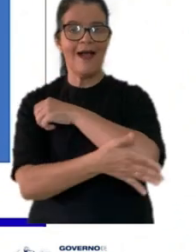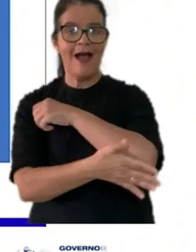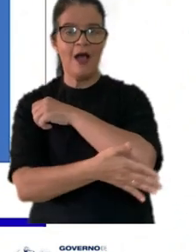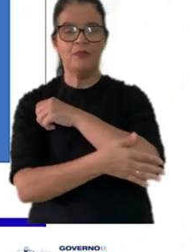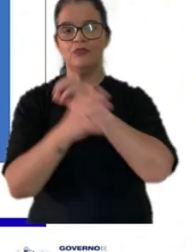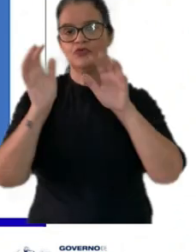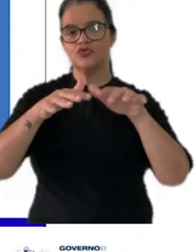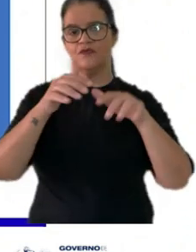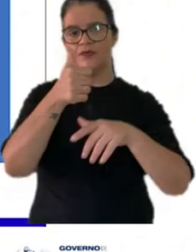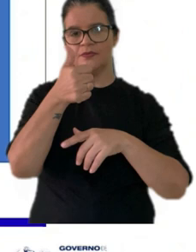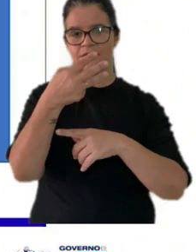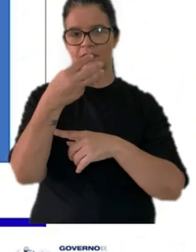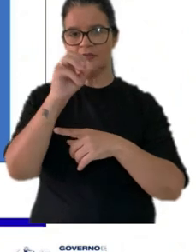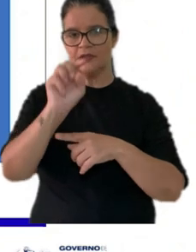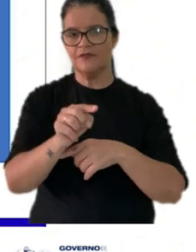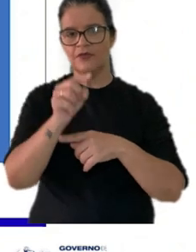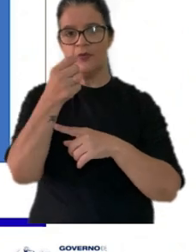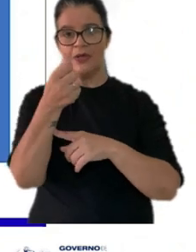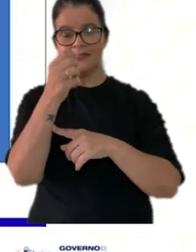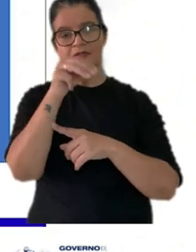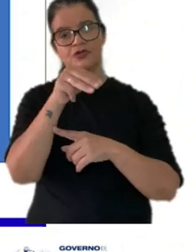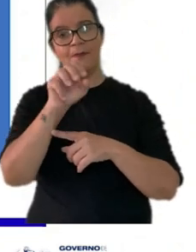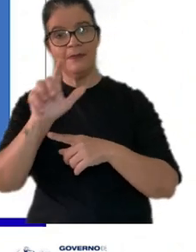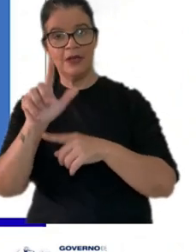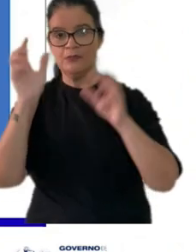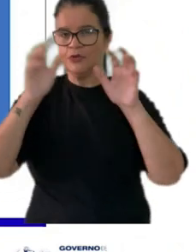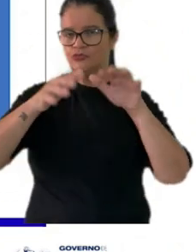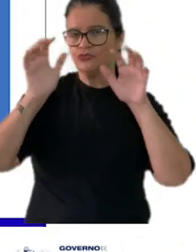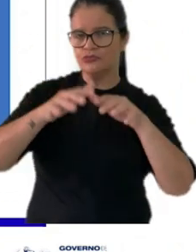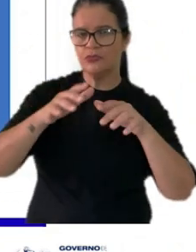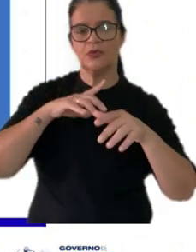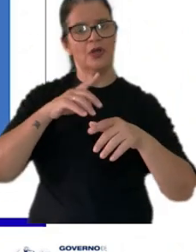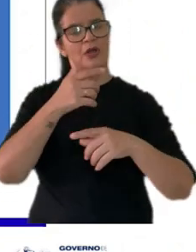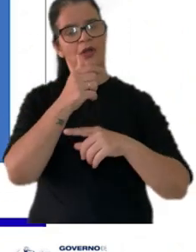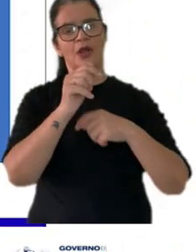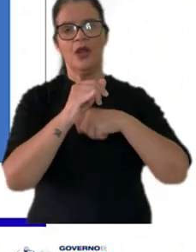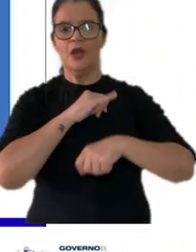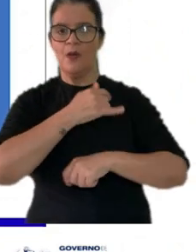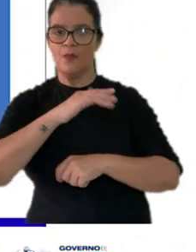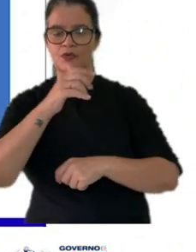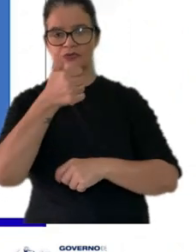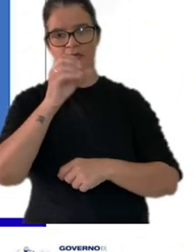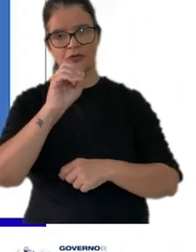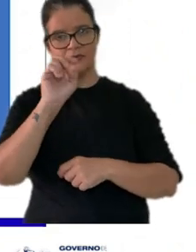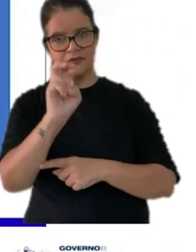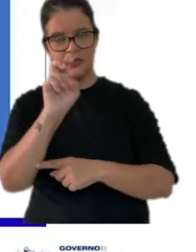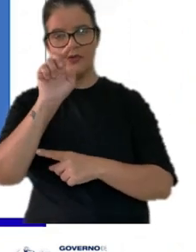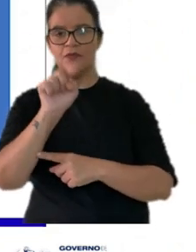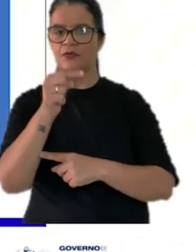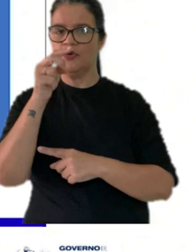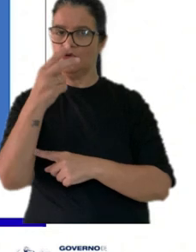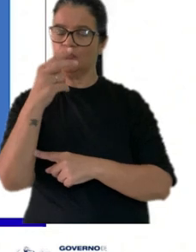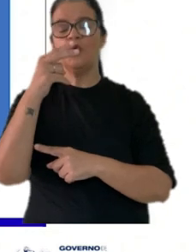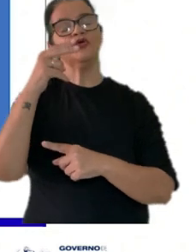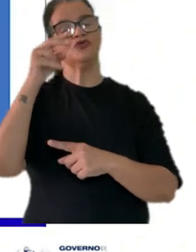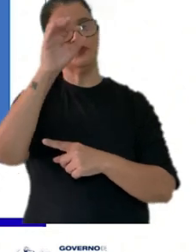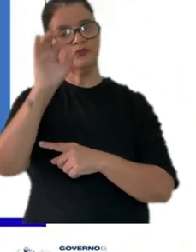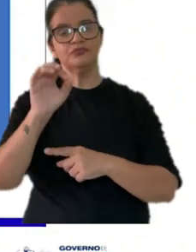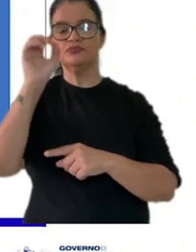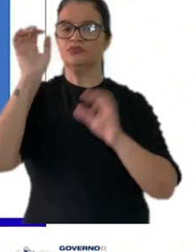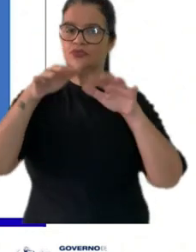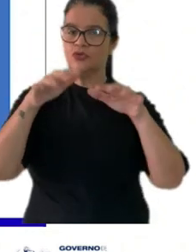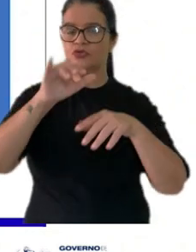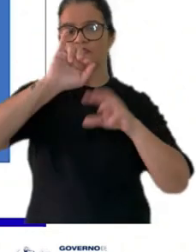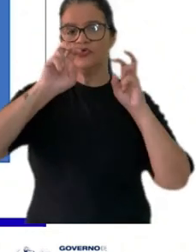130,6 milímetros de chuva e Pojuca 105,2 milímetros de chuva Jaboatão 104